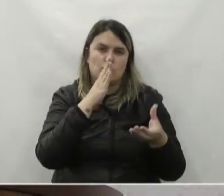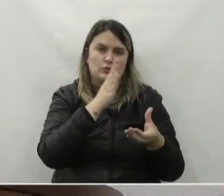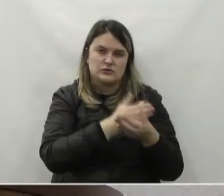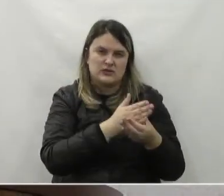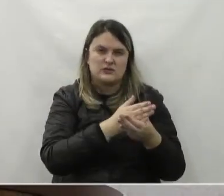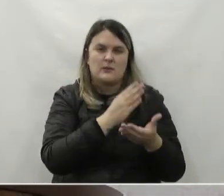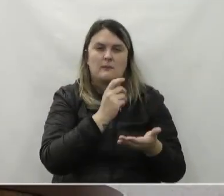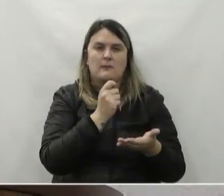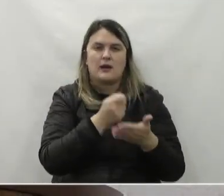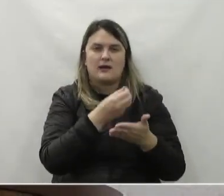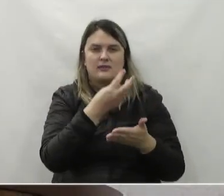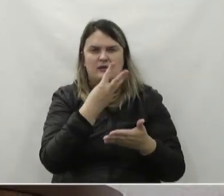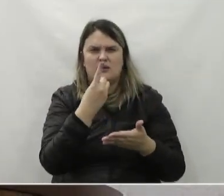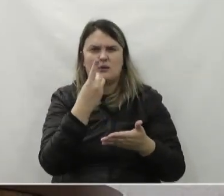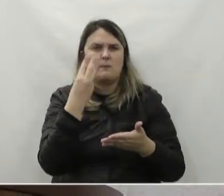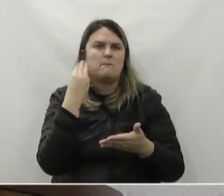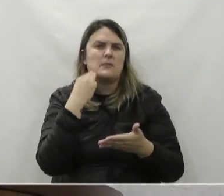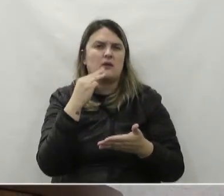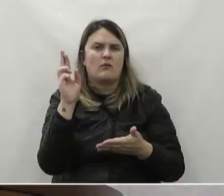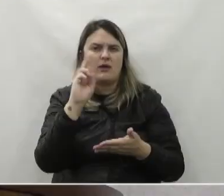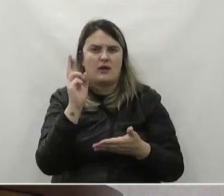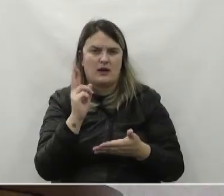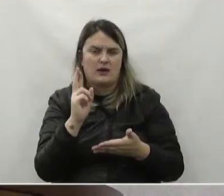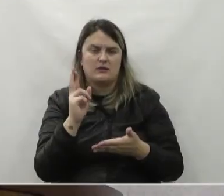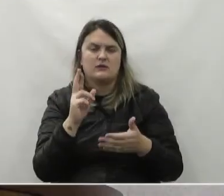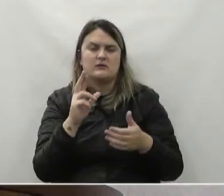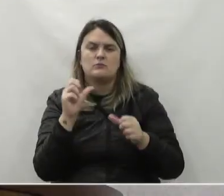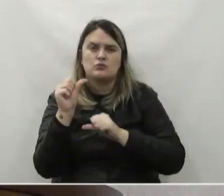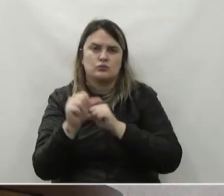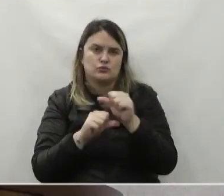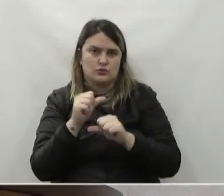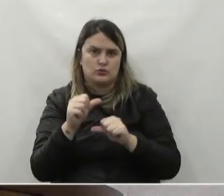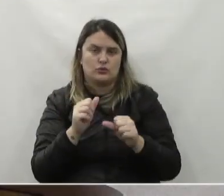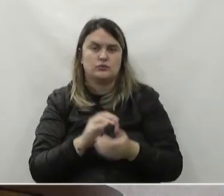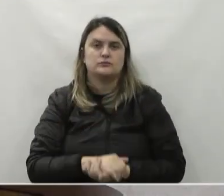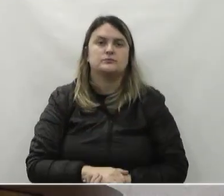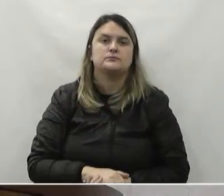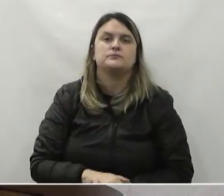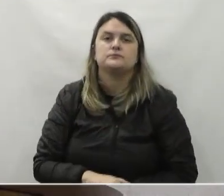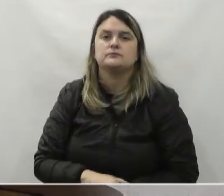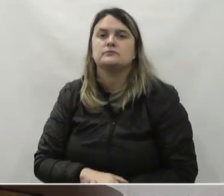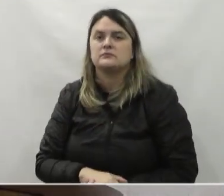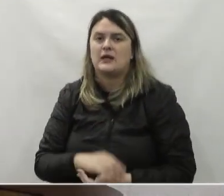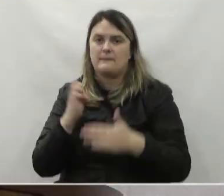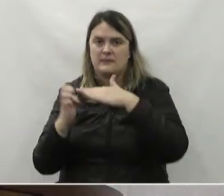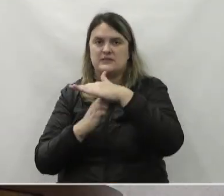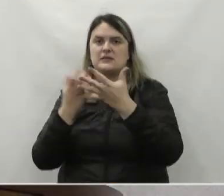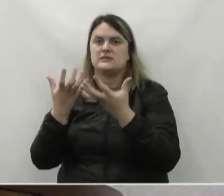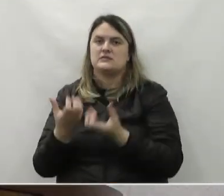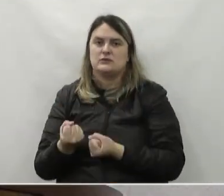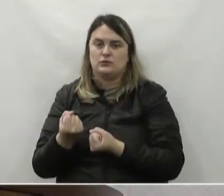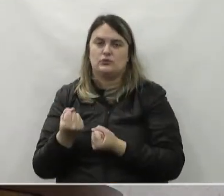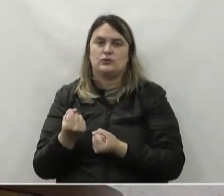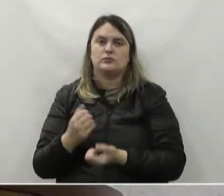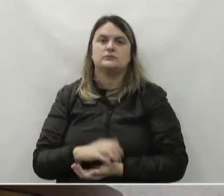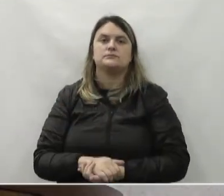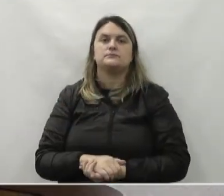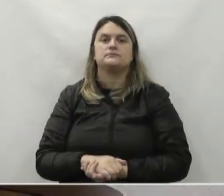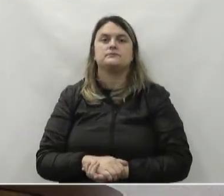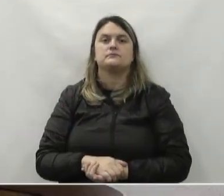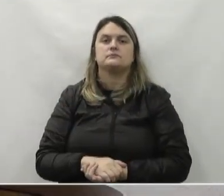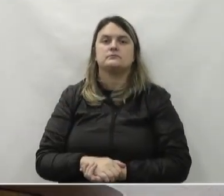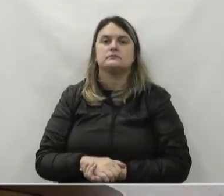se fosse para usar aquela fórmula antiga e repassar para os dias de hoje. Então, a empresa colaborou